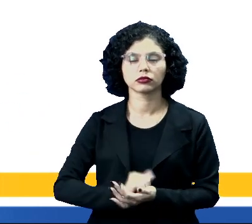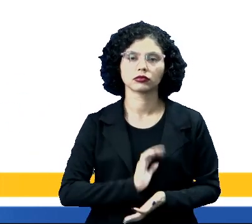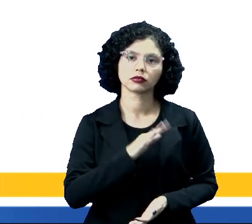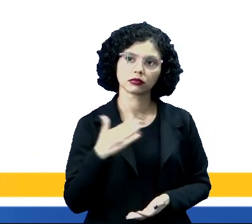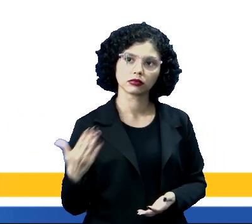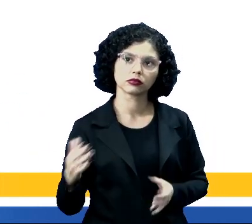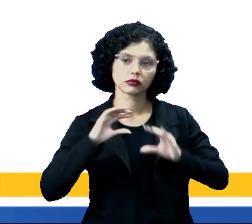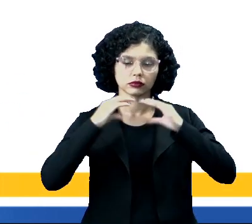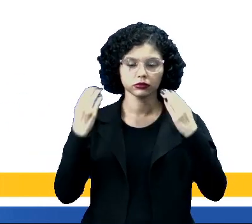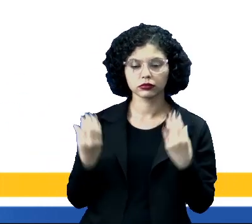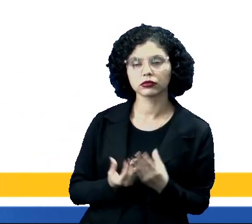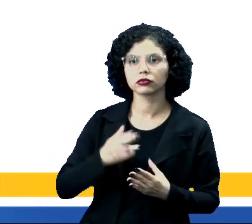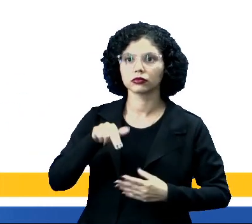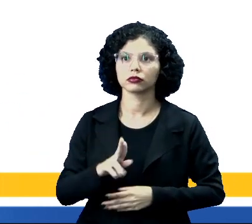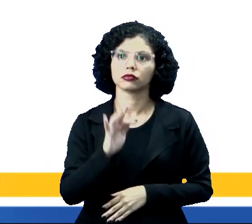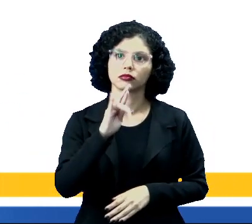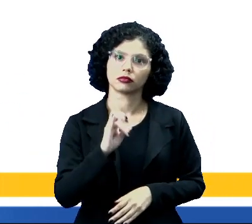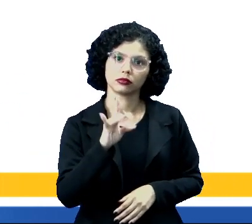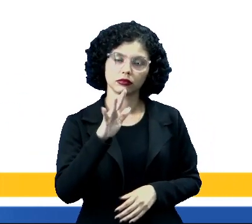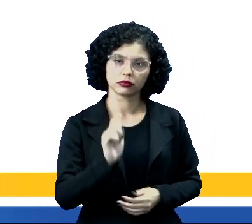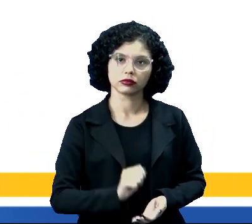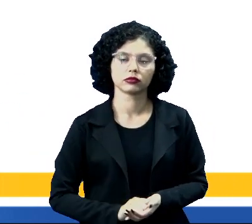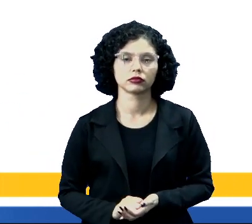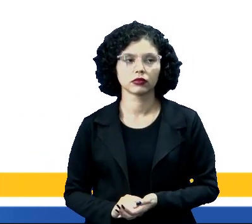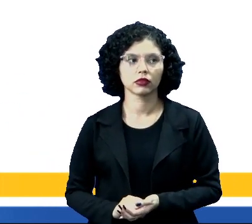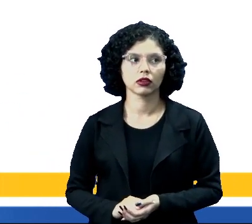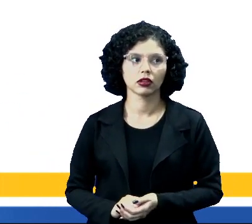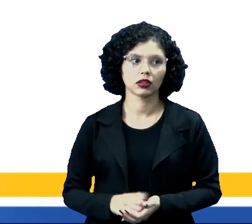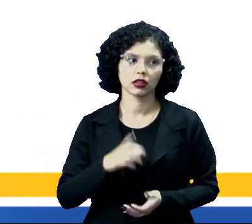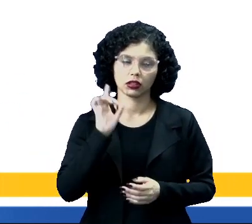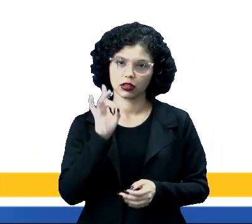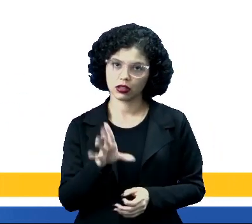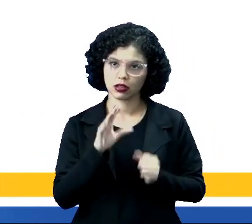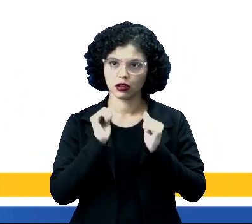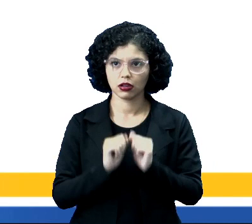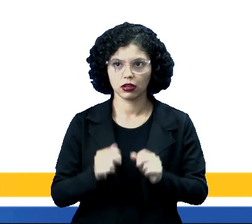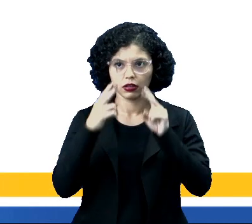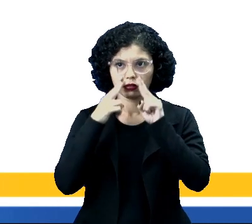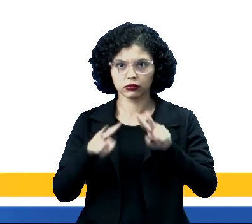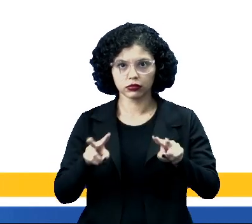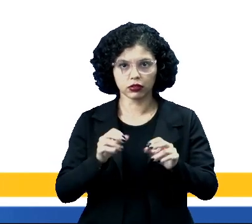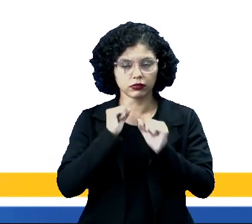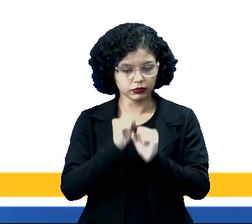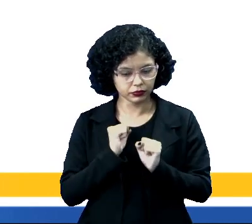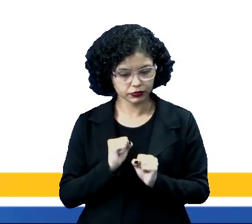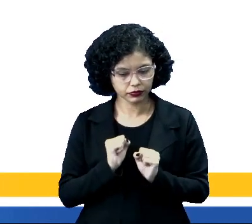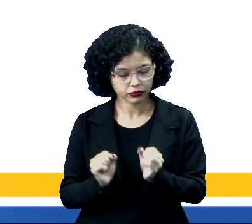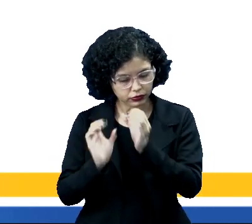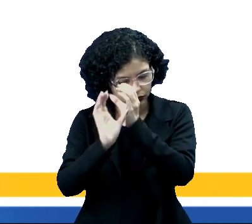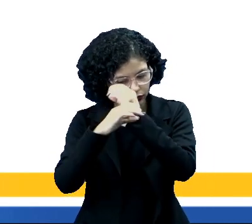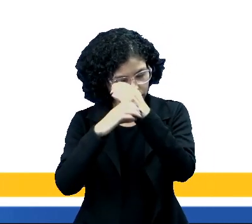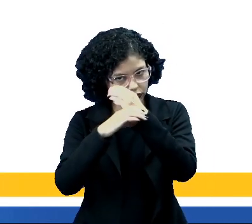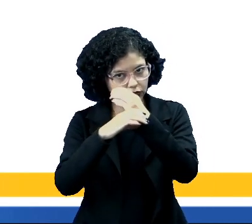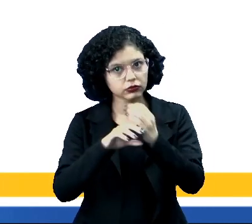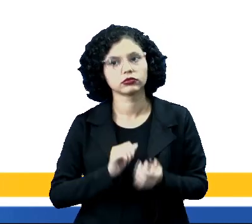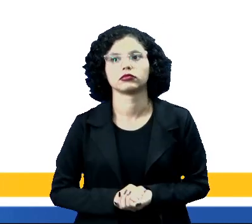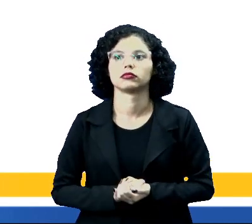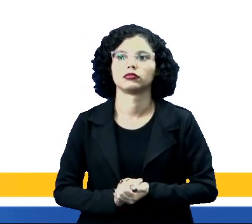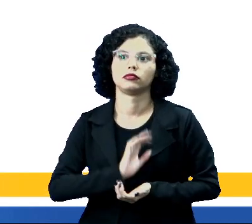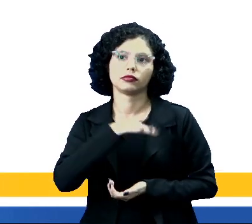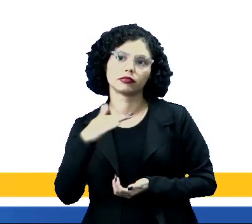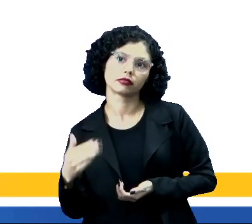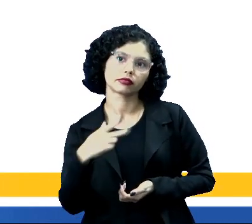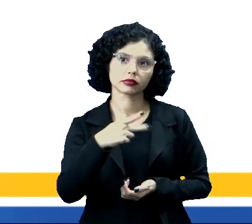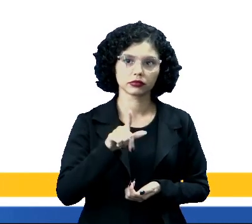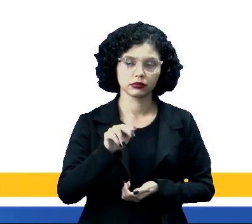gente fala desses seres unicelulares, eles são os seres que só podem ser vistos com o auxílio de um microscópio. Enquanto os